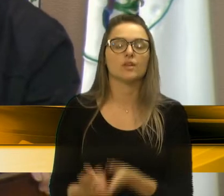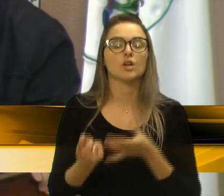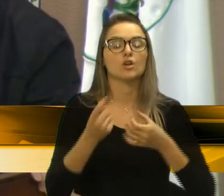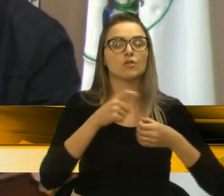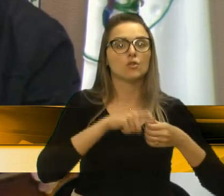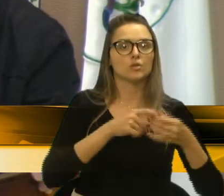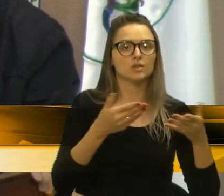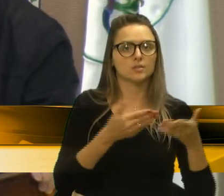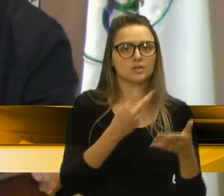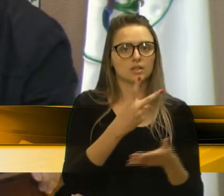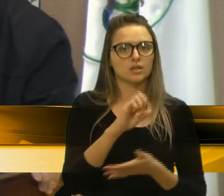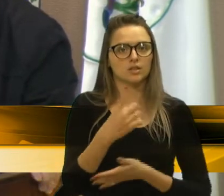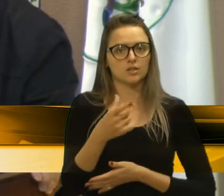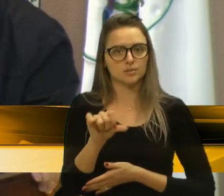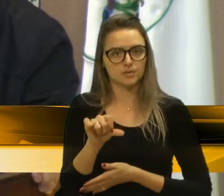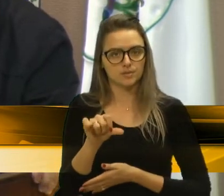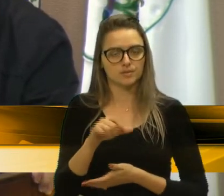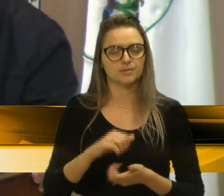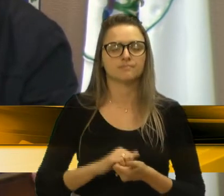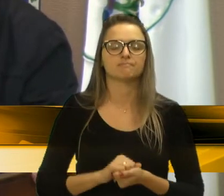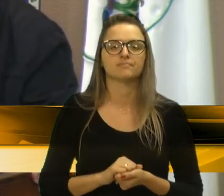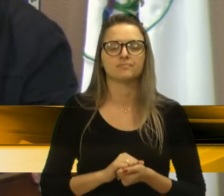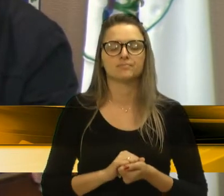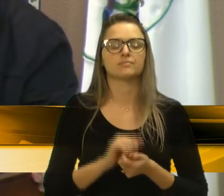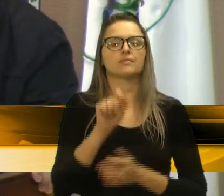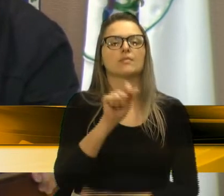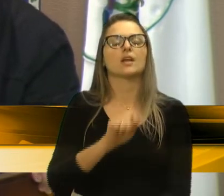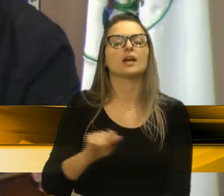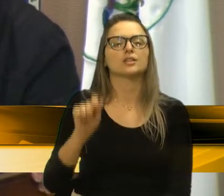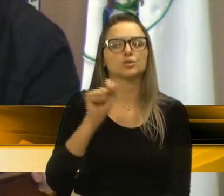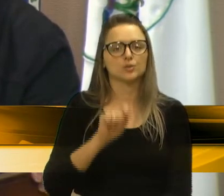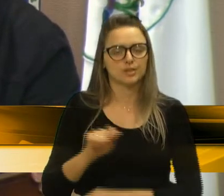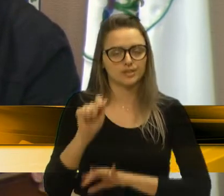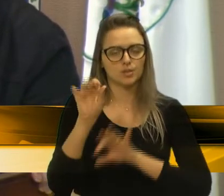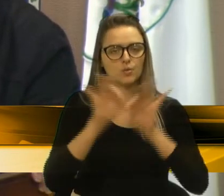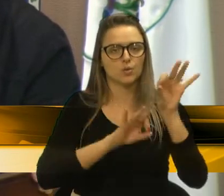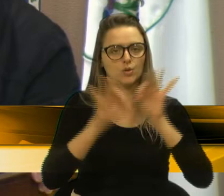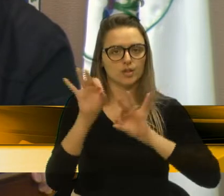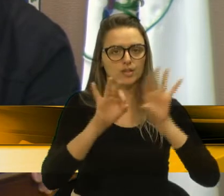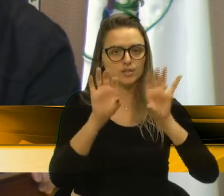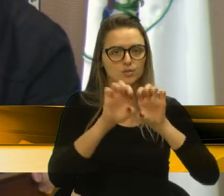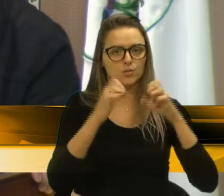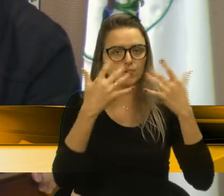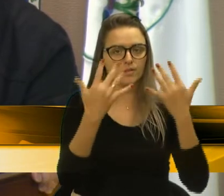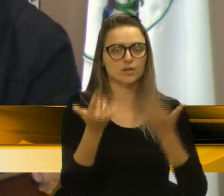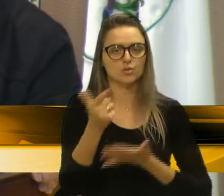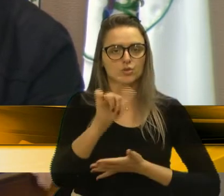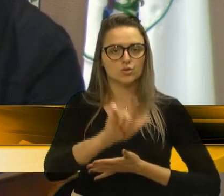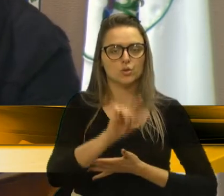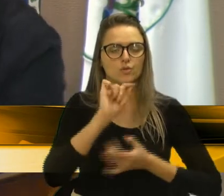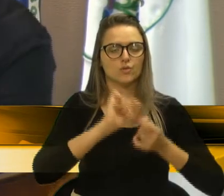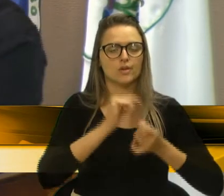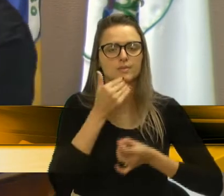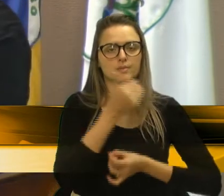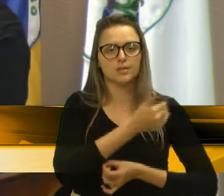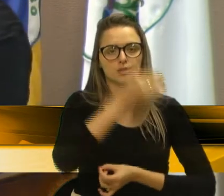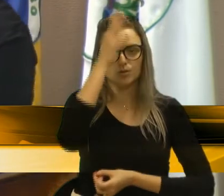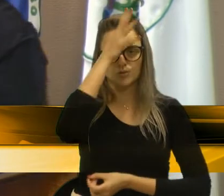a 2019, né? A associação que organiza o evento, de novo, entra com pedido